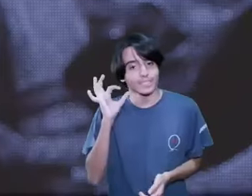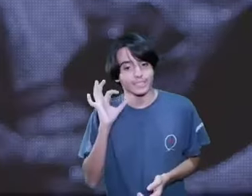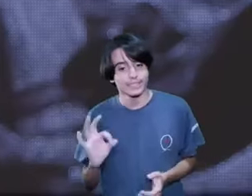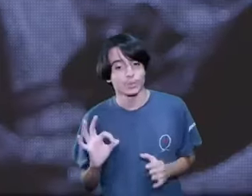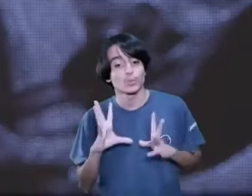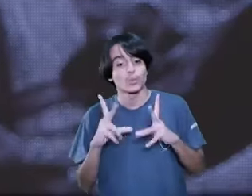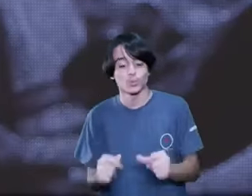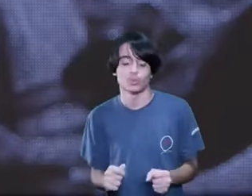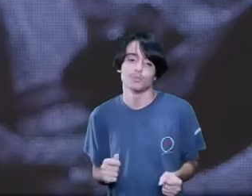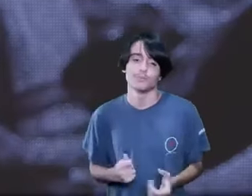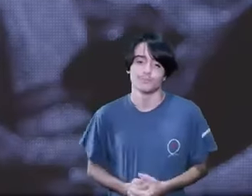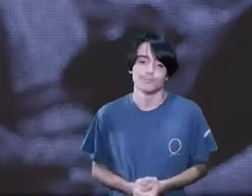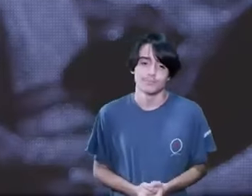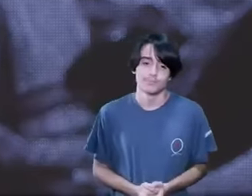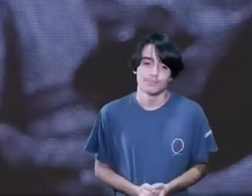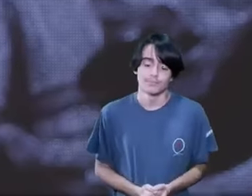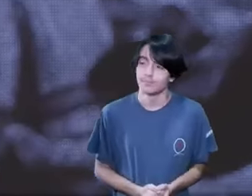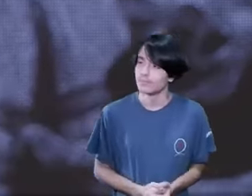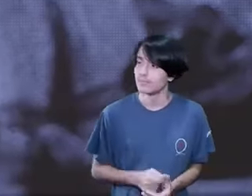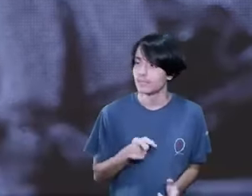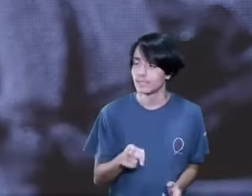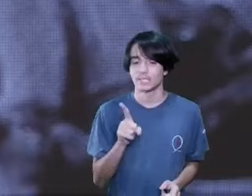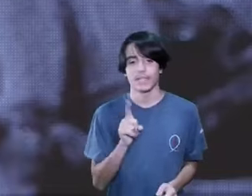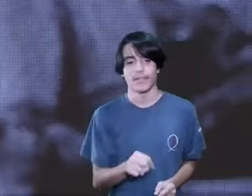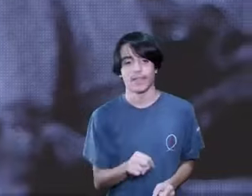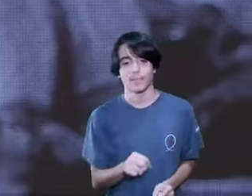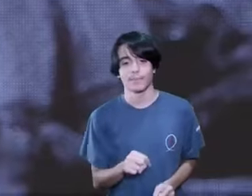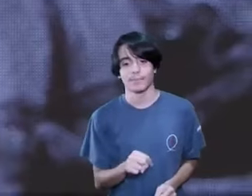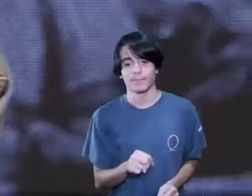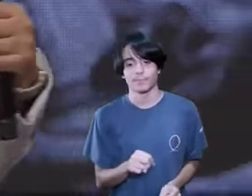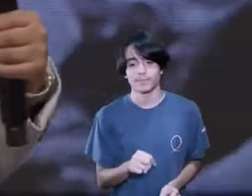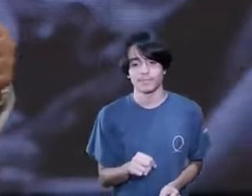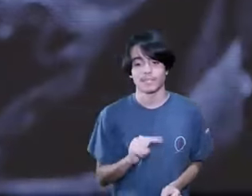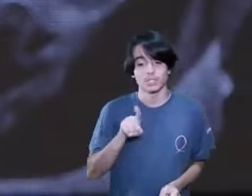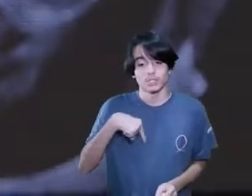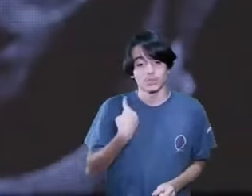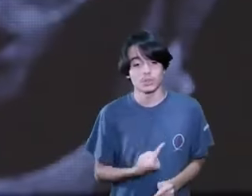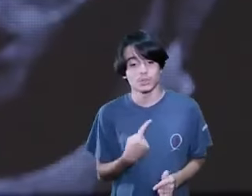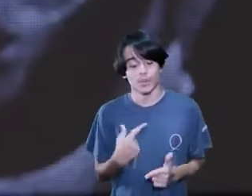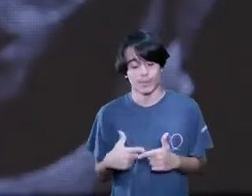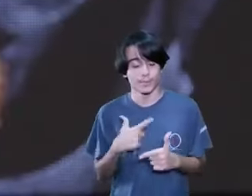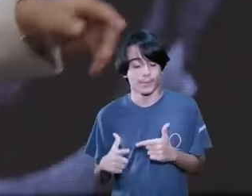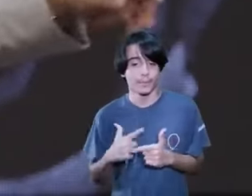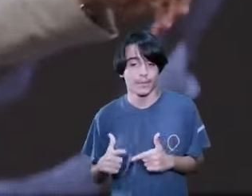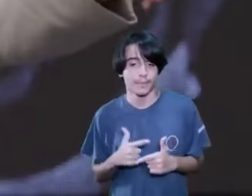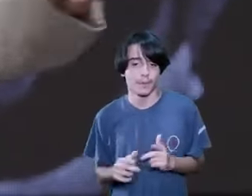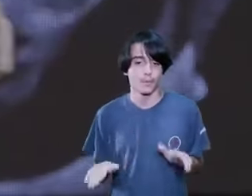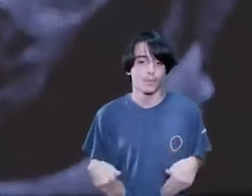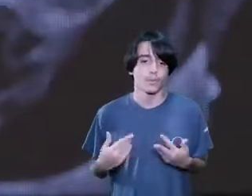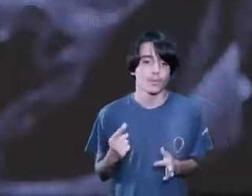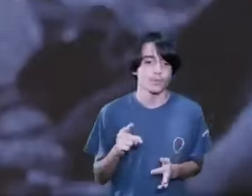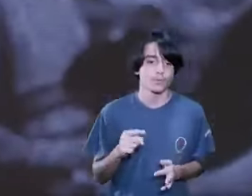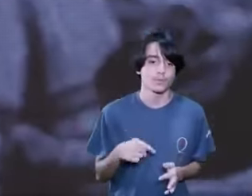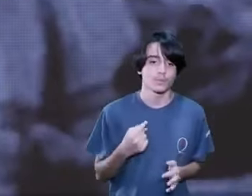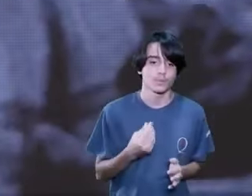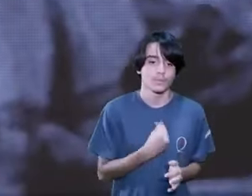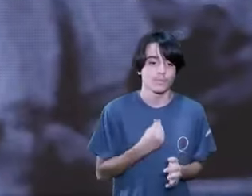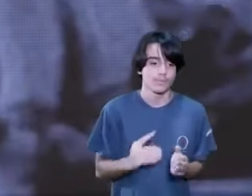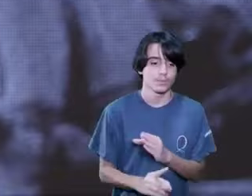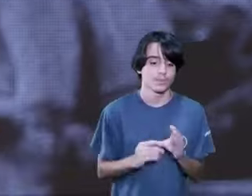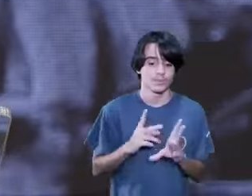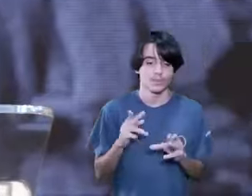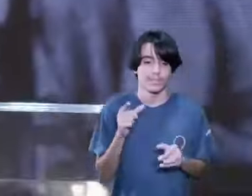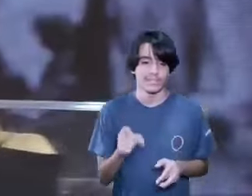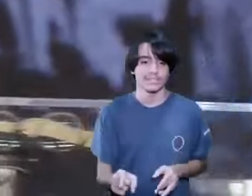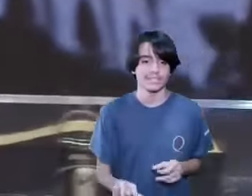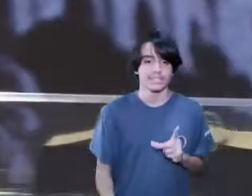toda. E esse é o risco que nós corremos ao participarmos de um culto como este